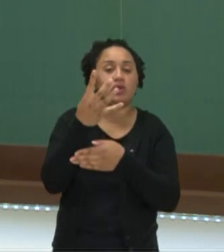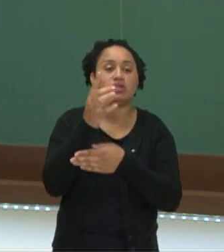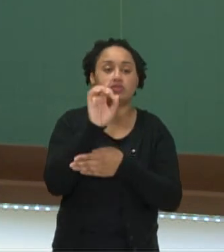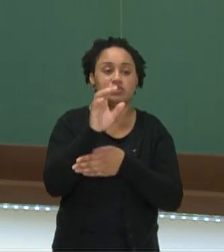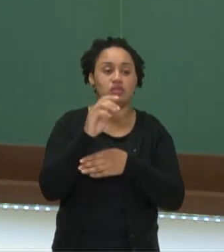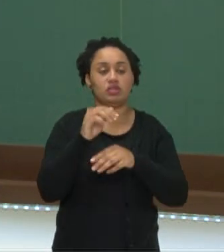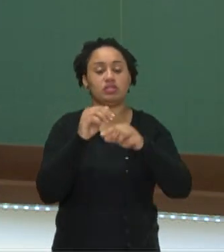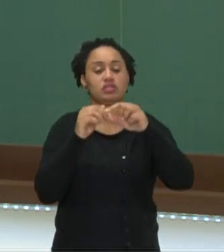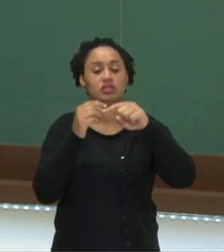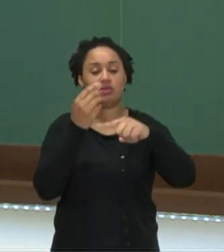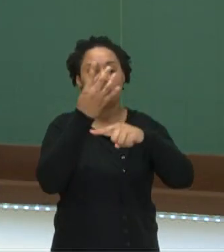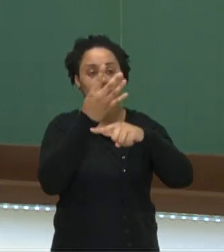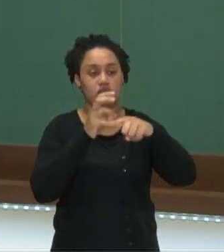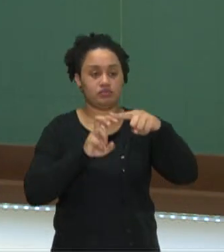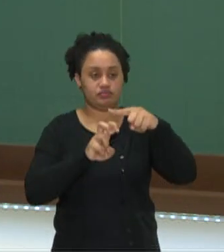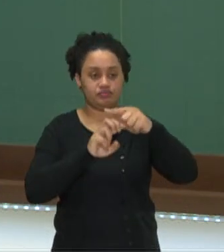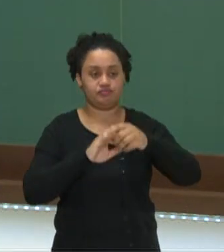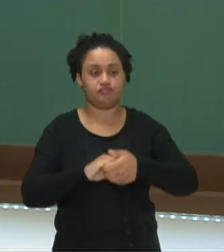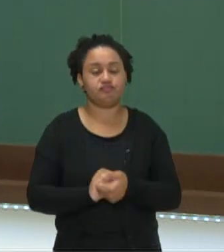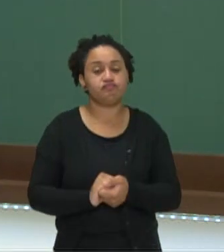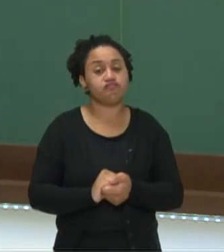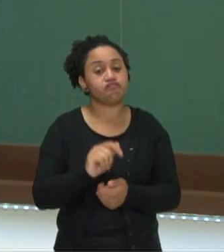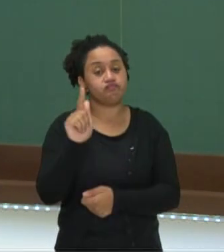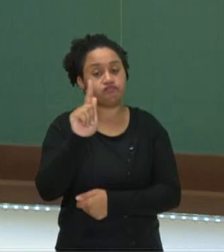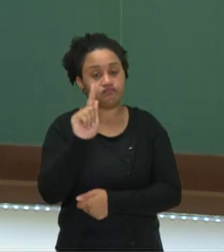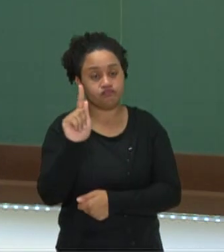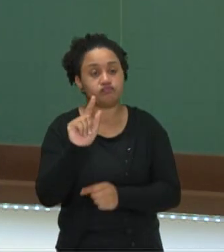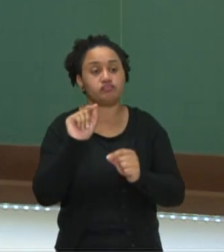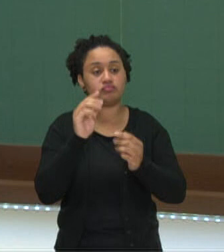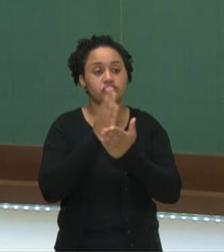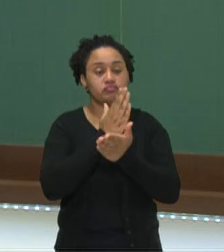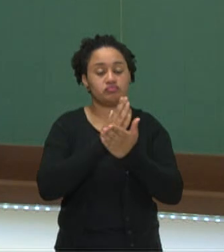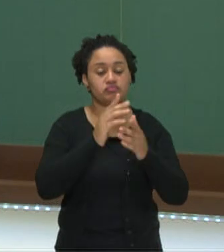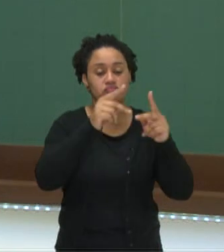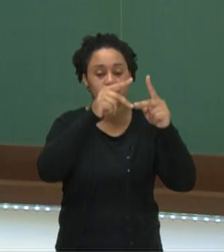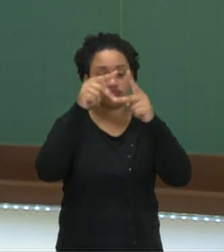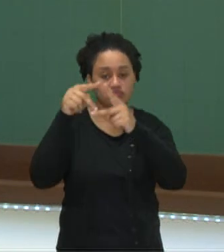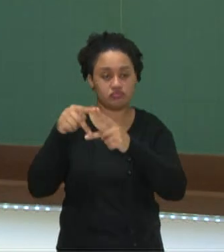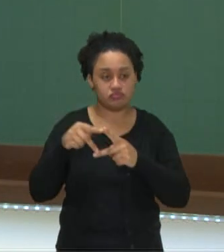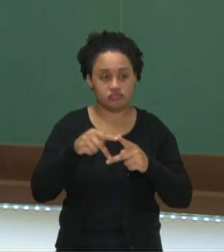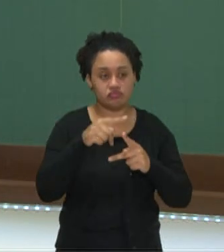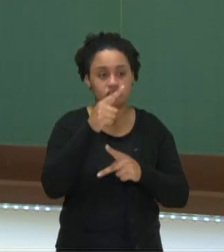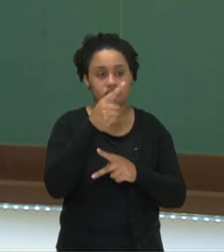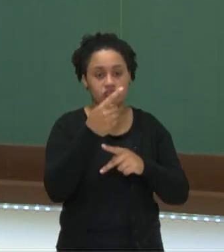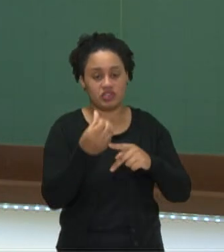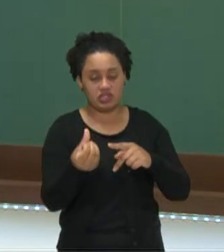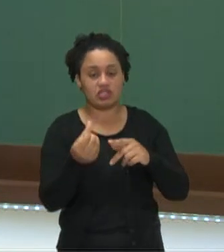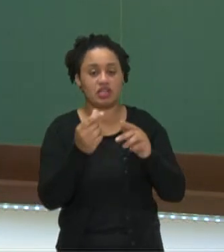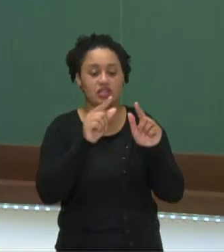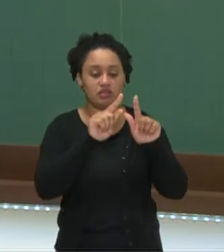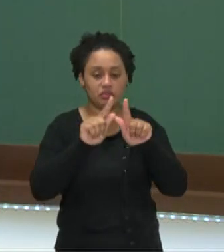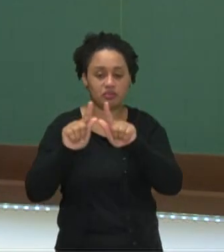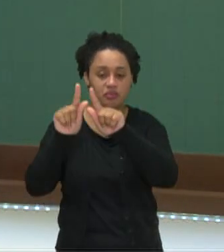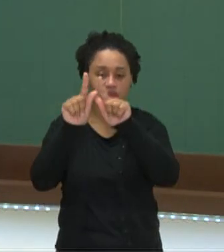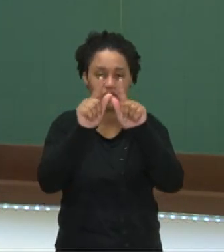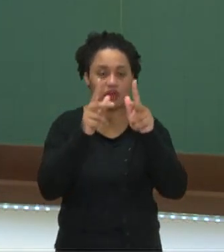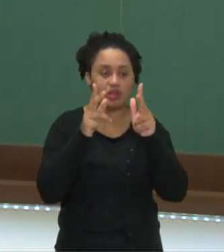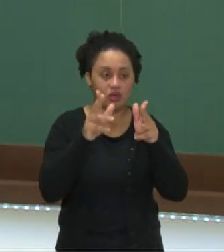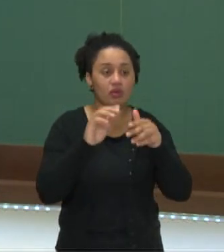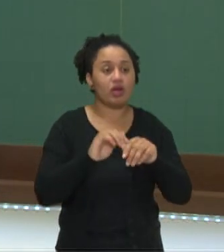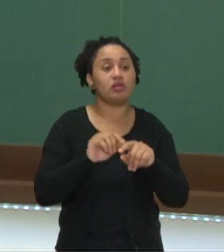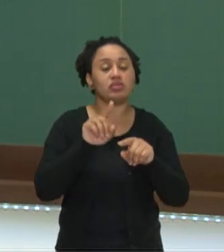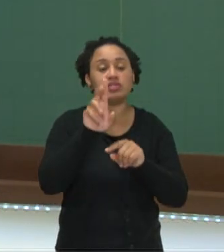então 4 de 5. Na letra G, foi dividida a figura em 16 partes iguais e